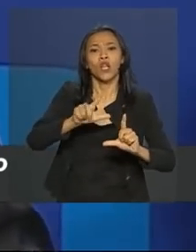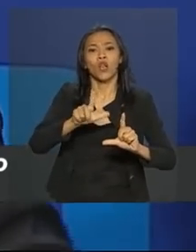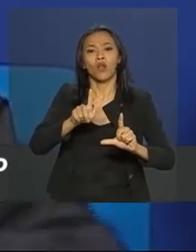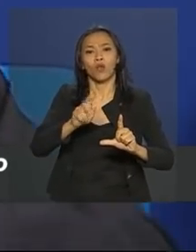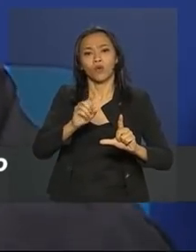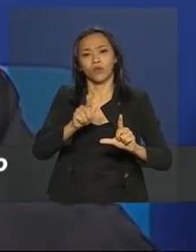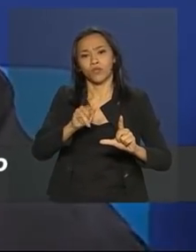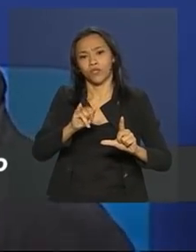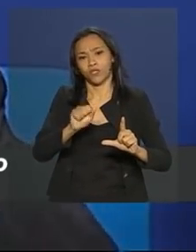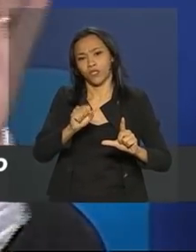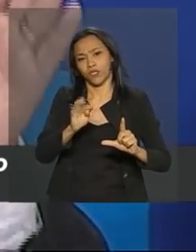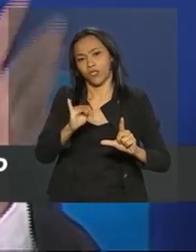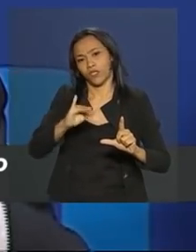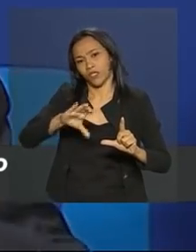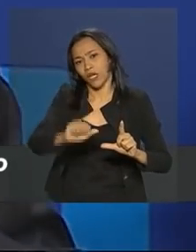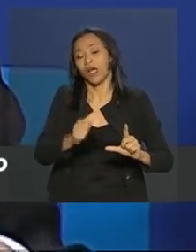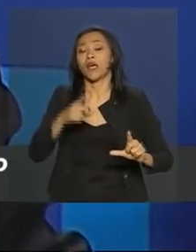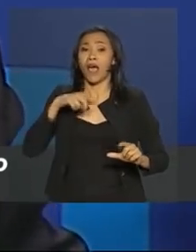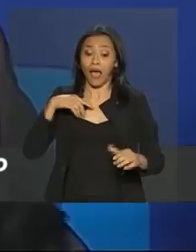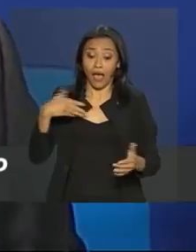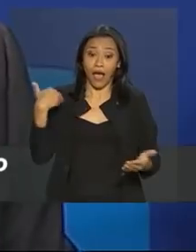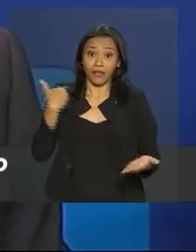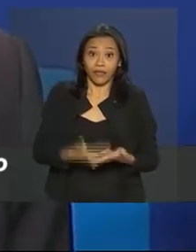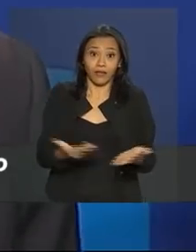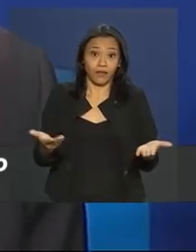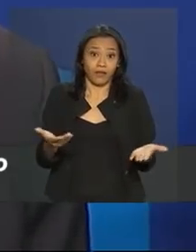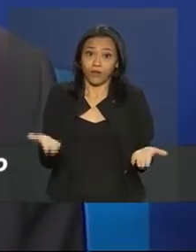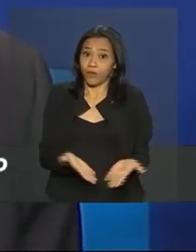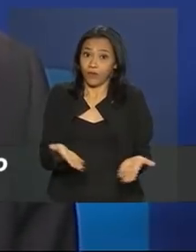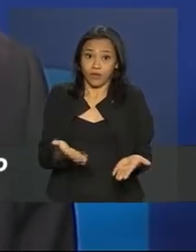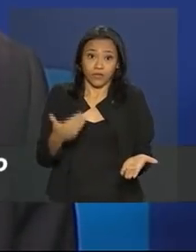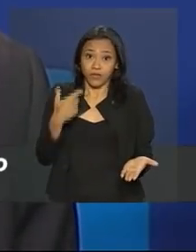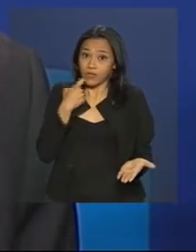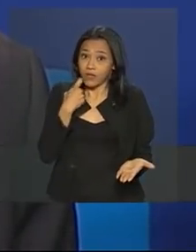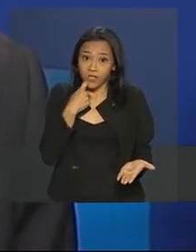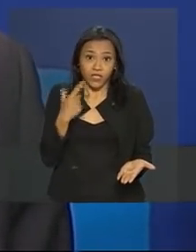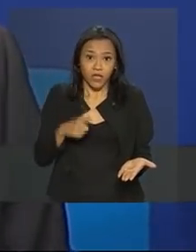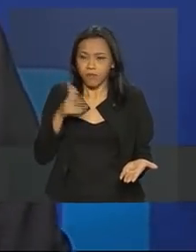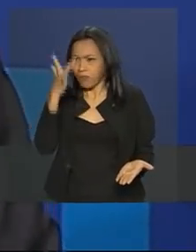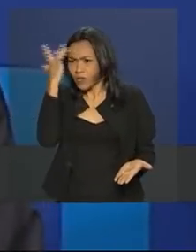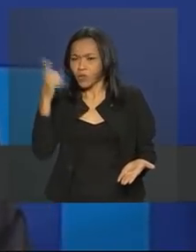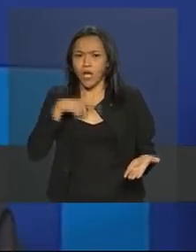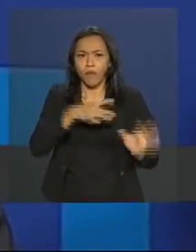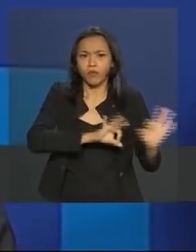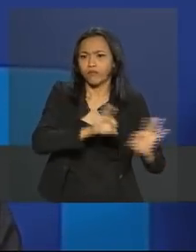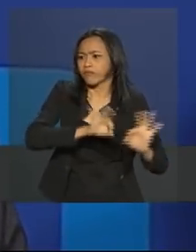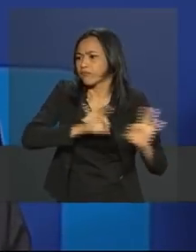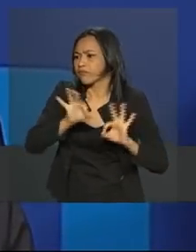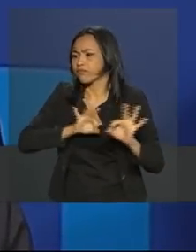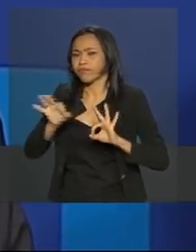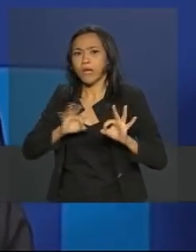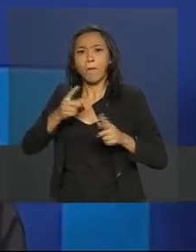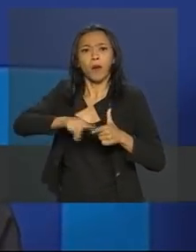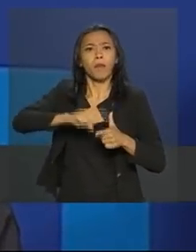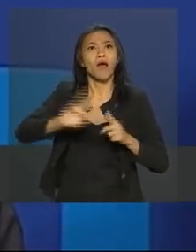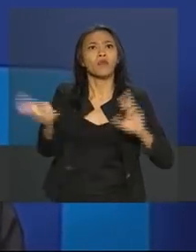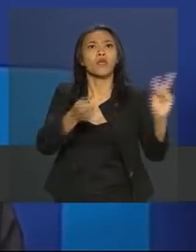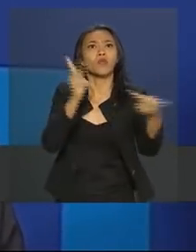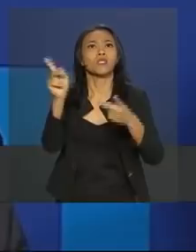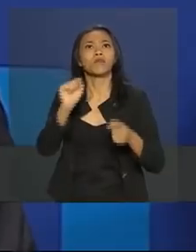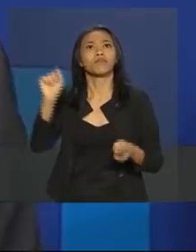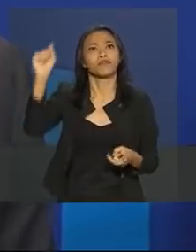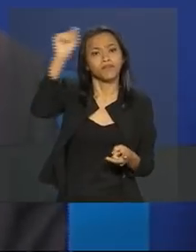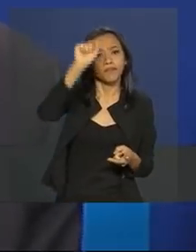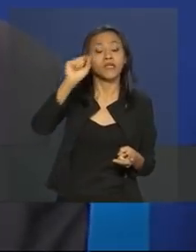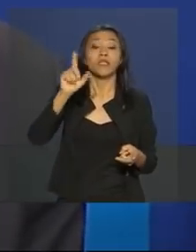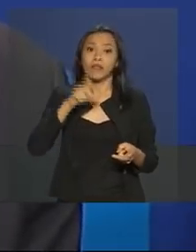desde sexta feira agora de plantão acompanhando medidas problemas que podem surgir nós já tivemos casos no